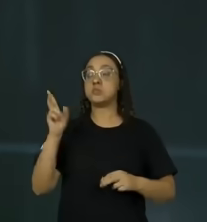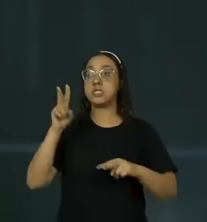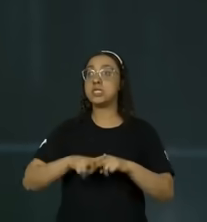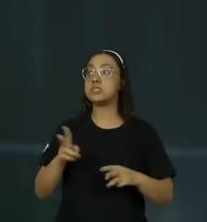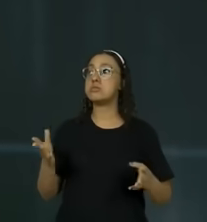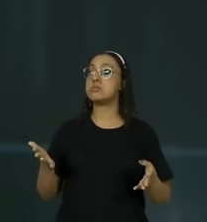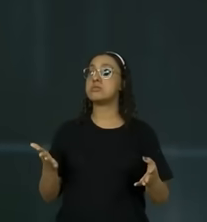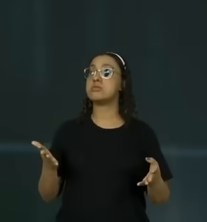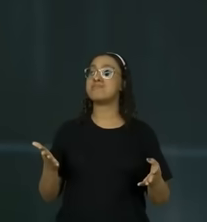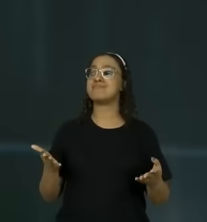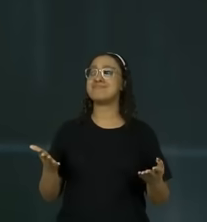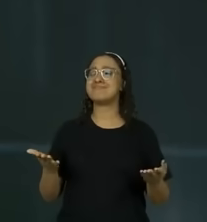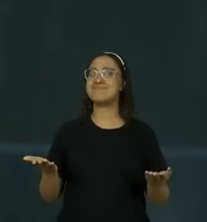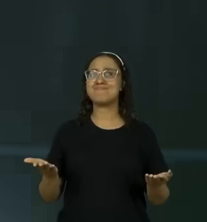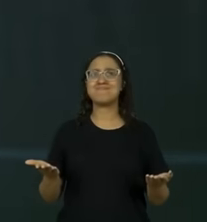Meus irmãos,